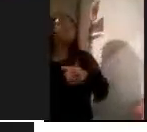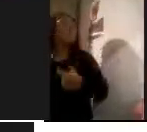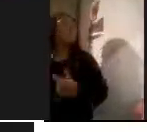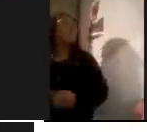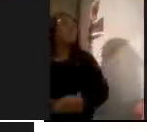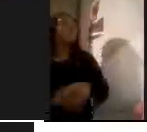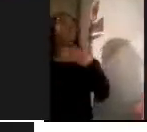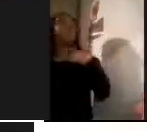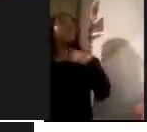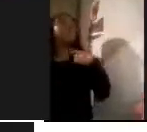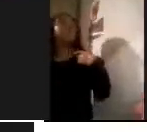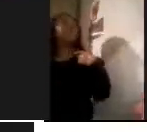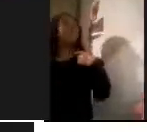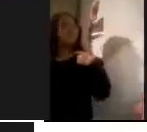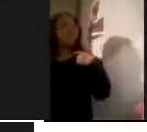energia para chorar?